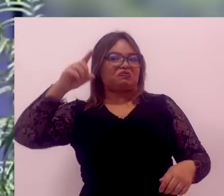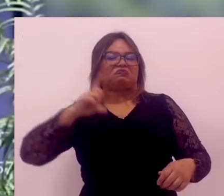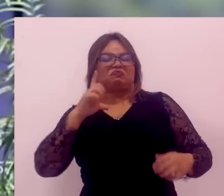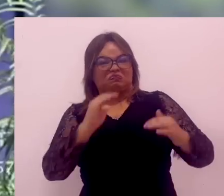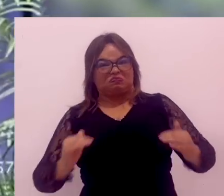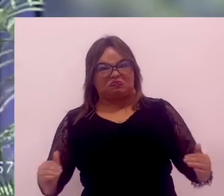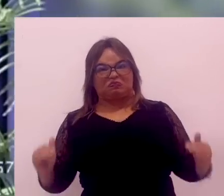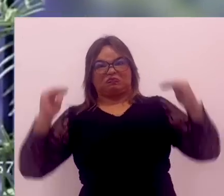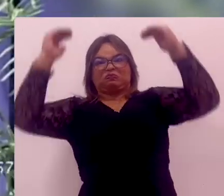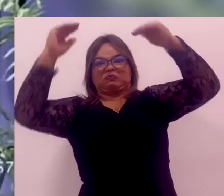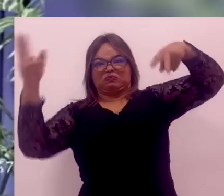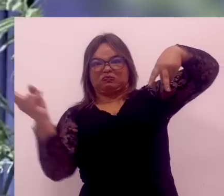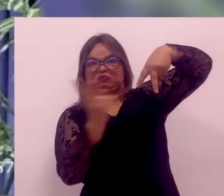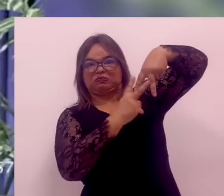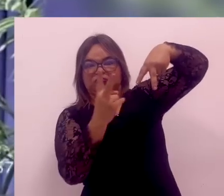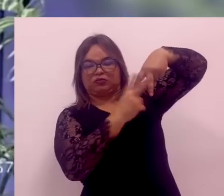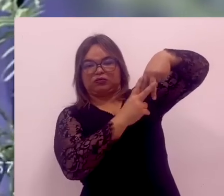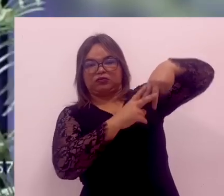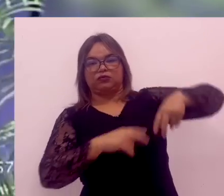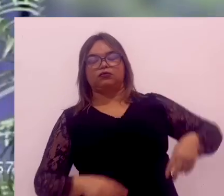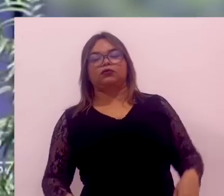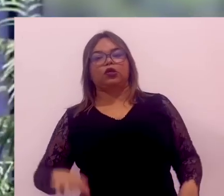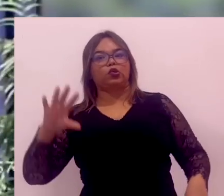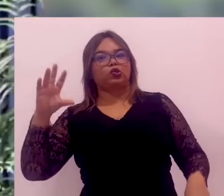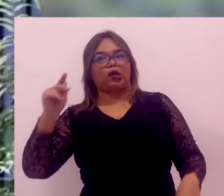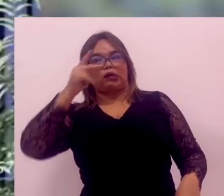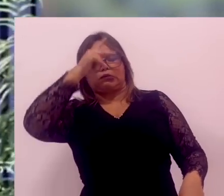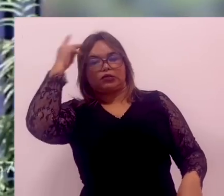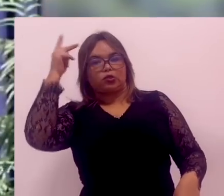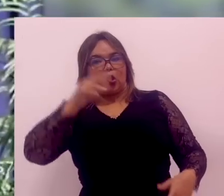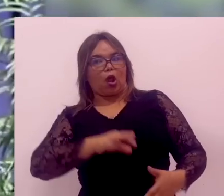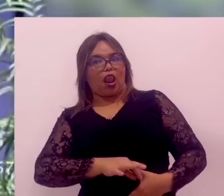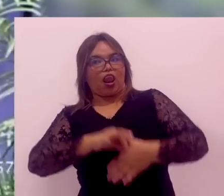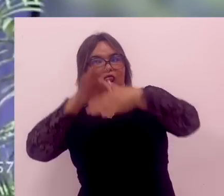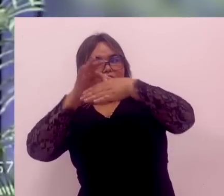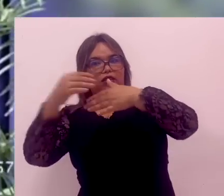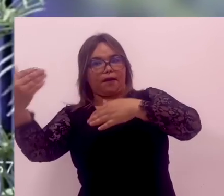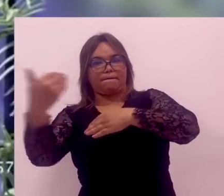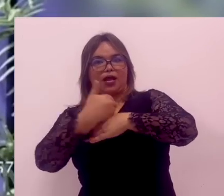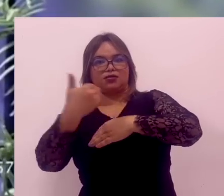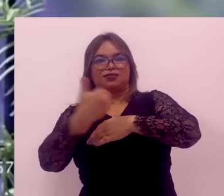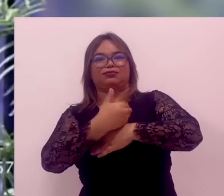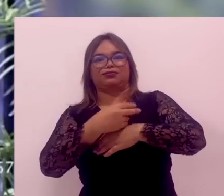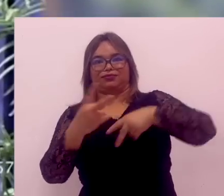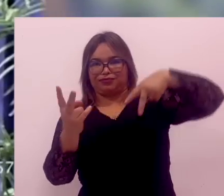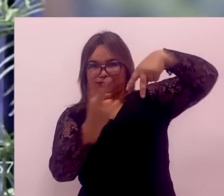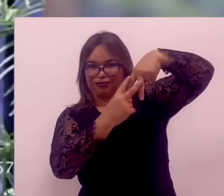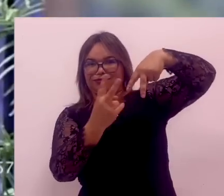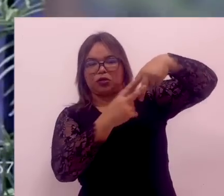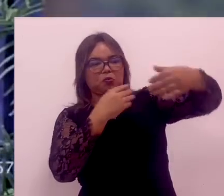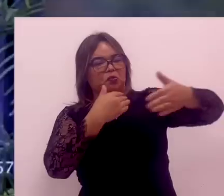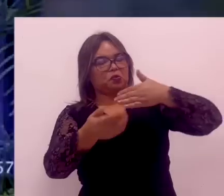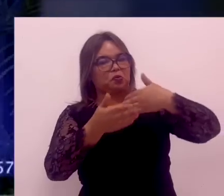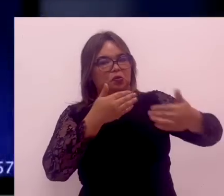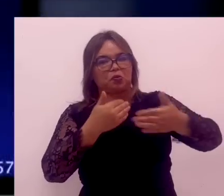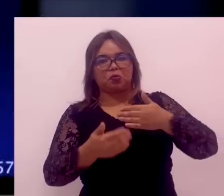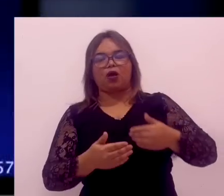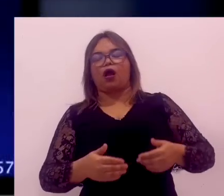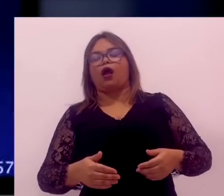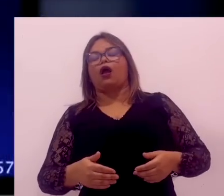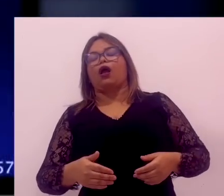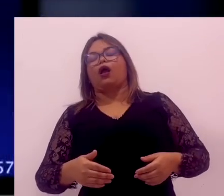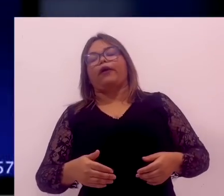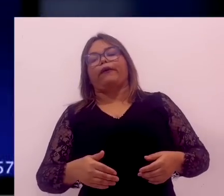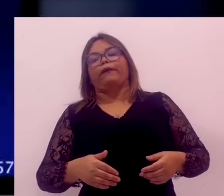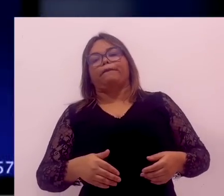aqui. Quer sejam democratas ou republicanos, não faz diferença. É aqui que as decisões são tomadas. Este é um livro chamado O